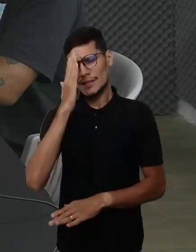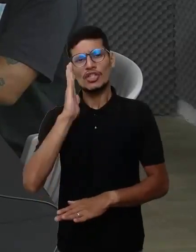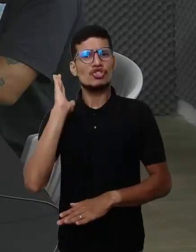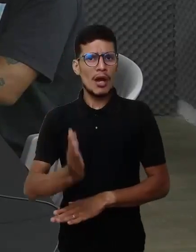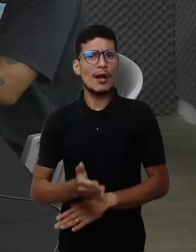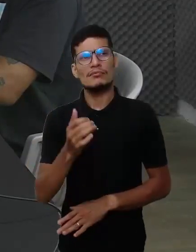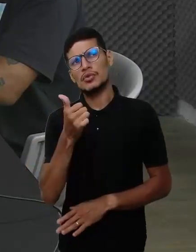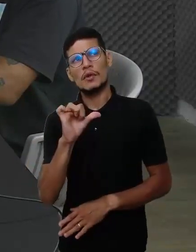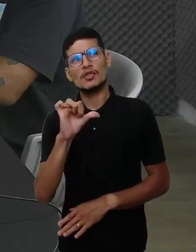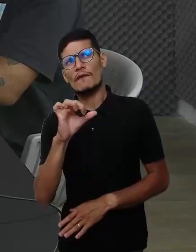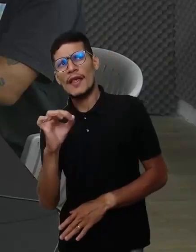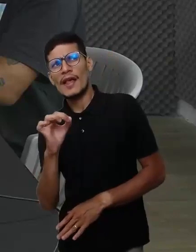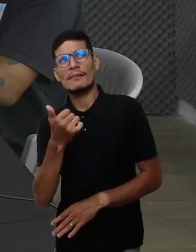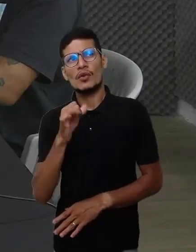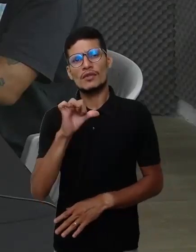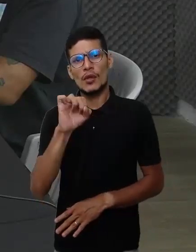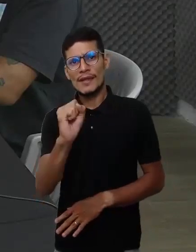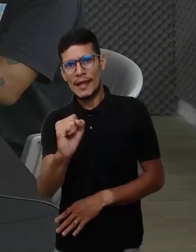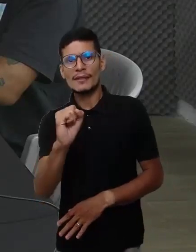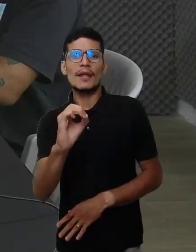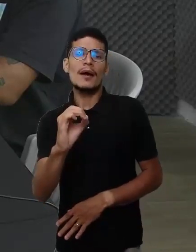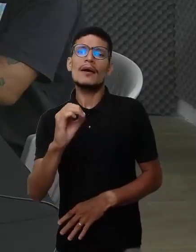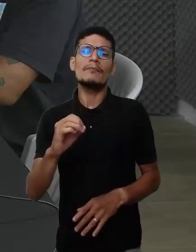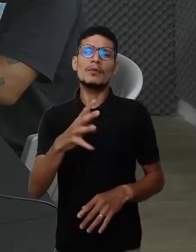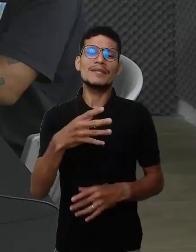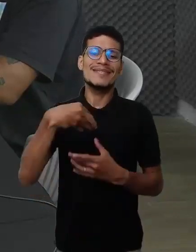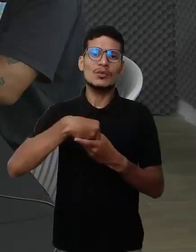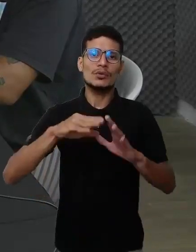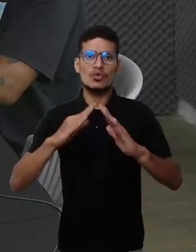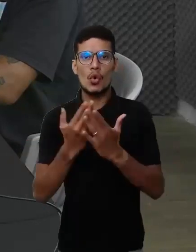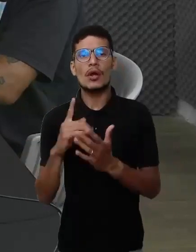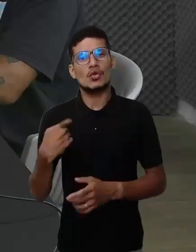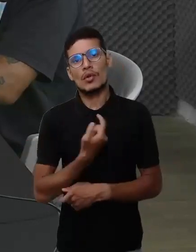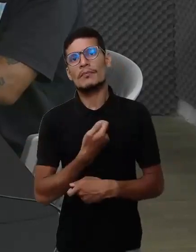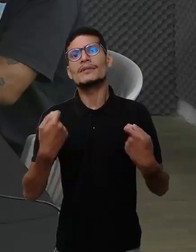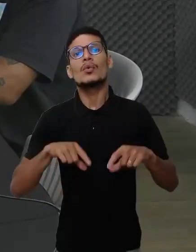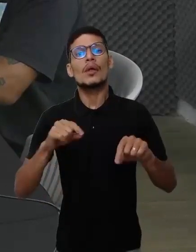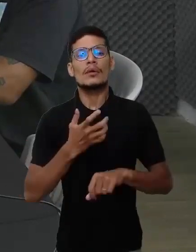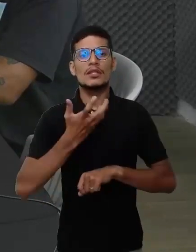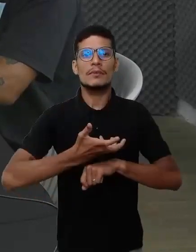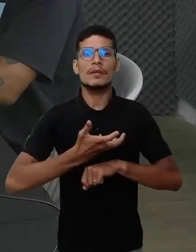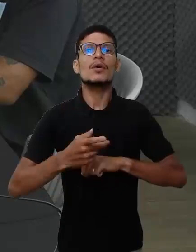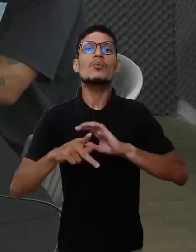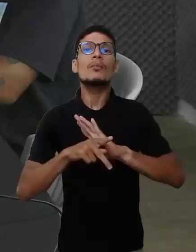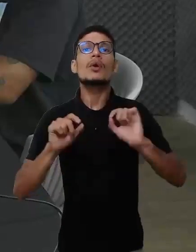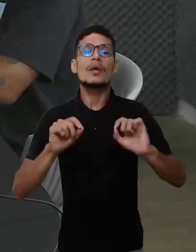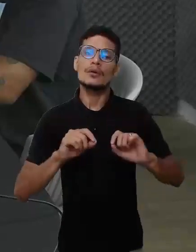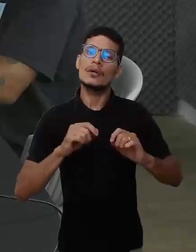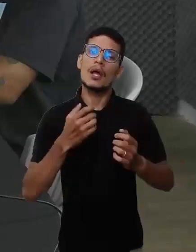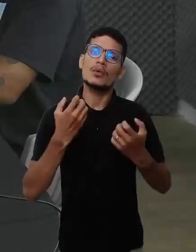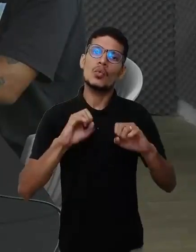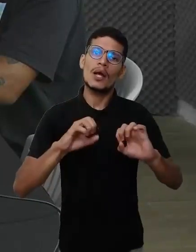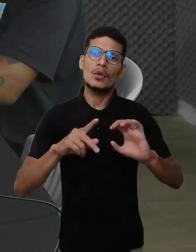de 90, 80, que, por exemplo, no ambiente escolar, nós precisávamos ter uma disciplina de educação para a mídia. Eu